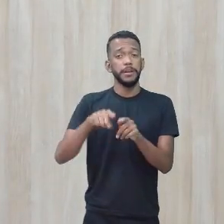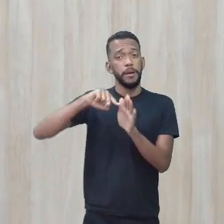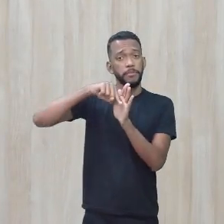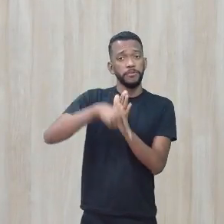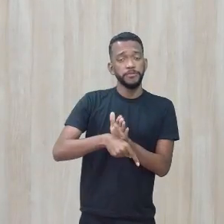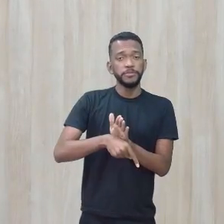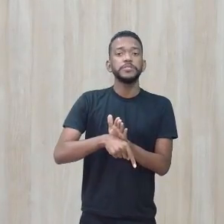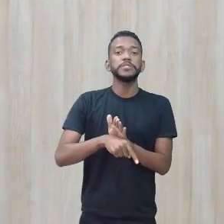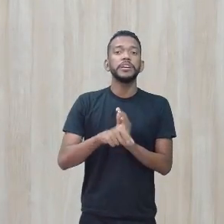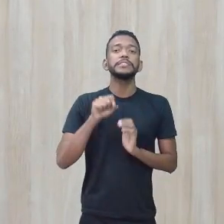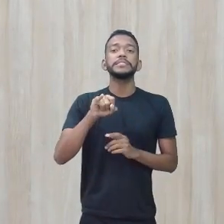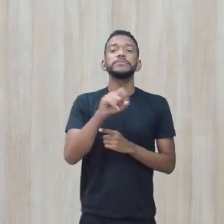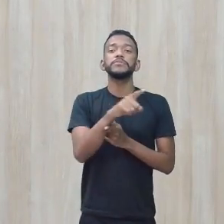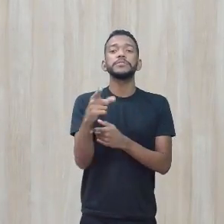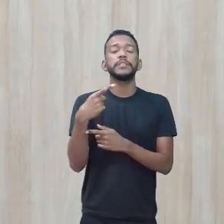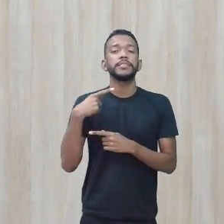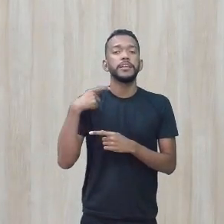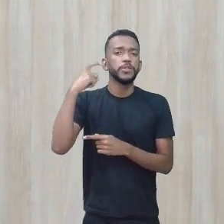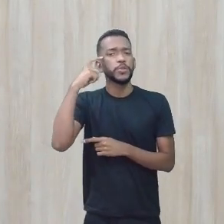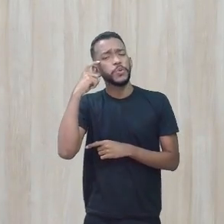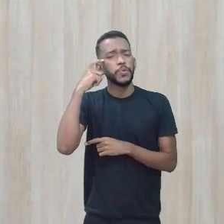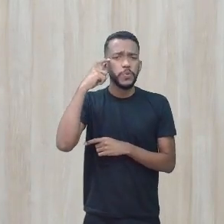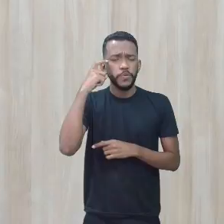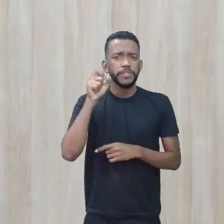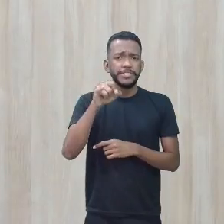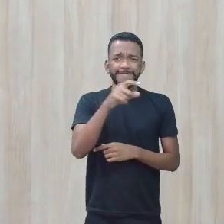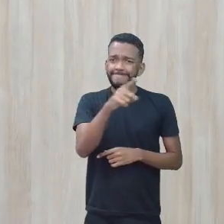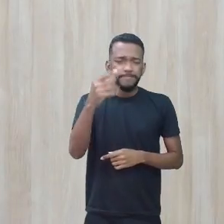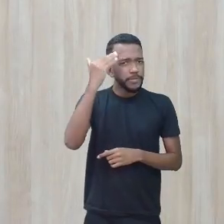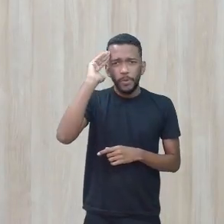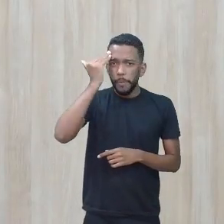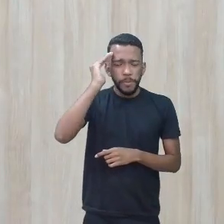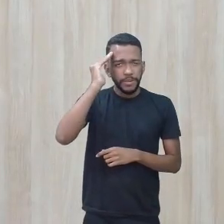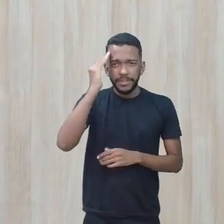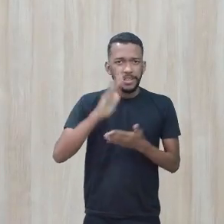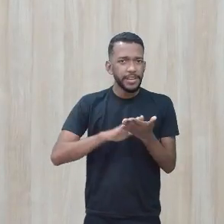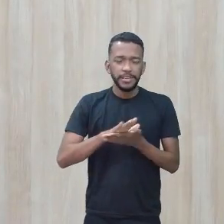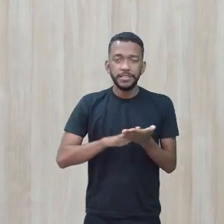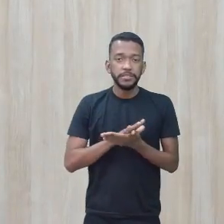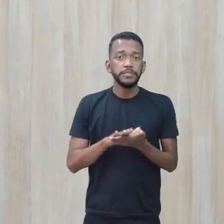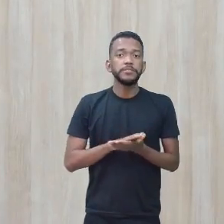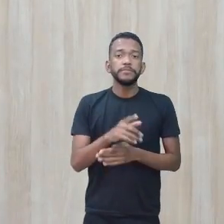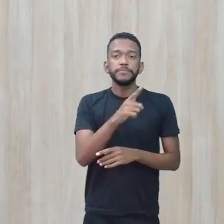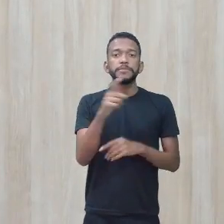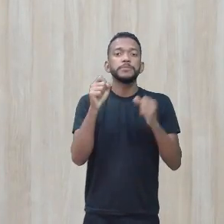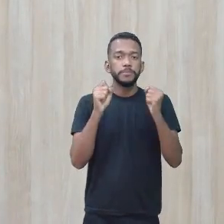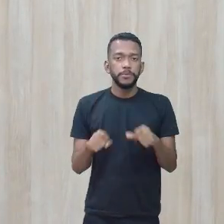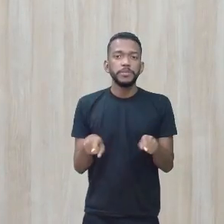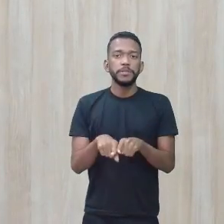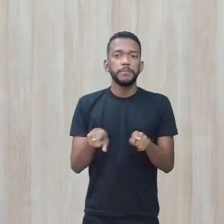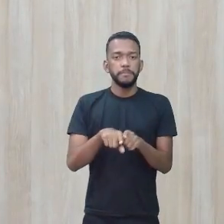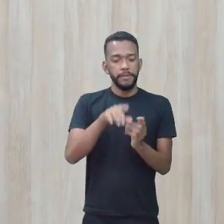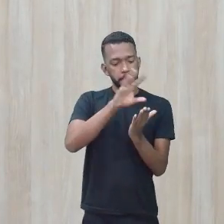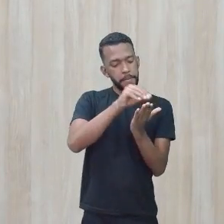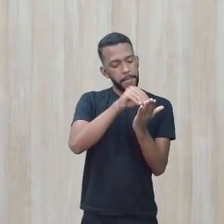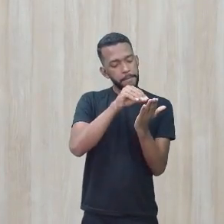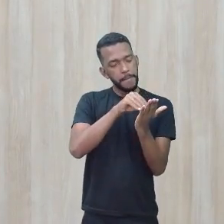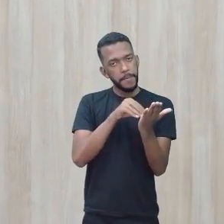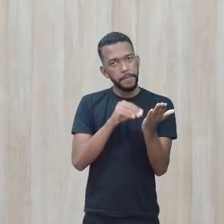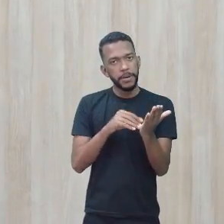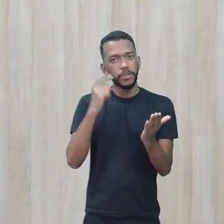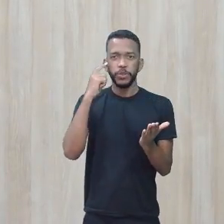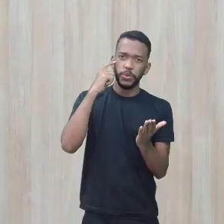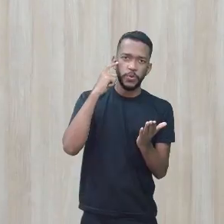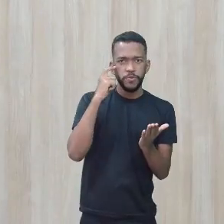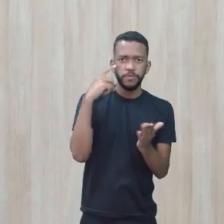alguma dúvida, né, fica alguma coisa que não compreendeu, você anota aí no papel e tira essa dúvida com o